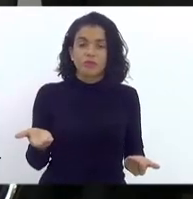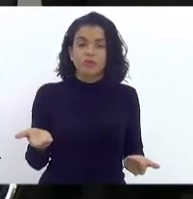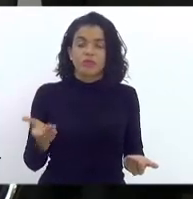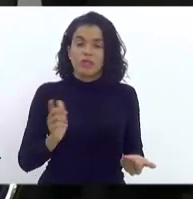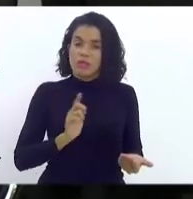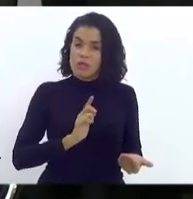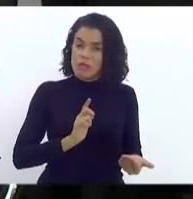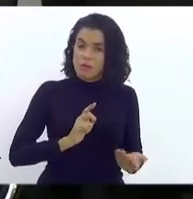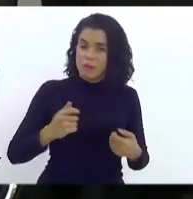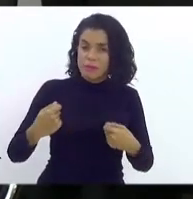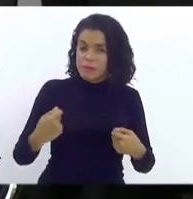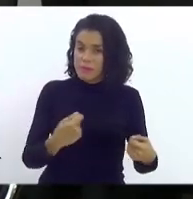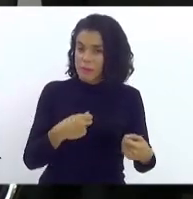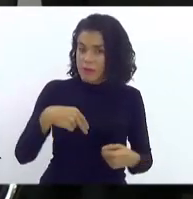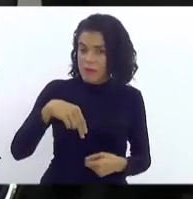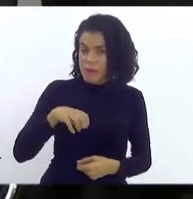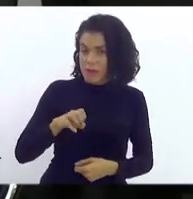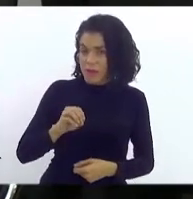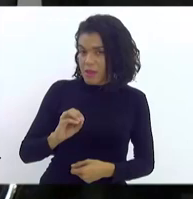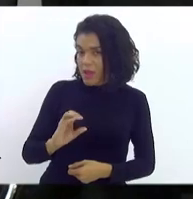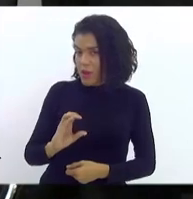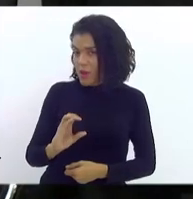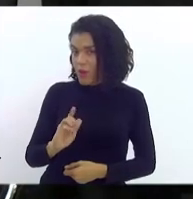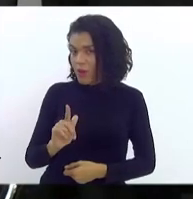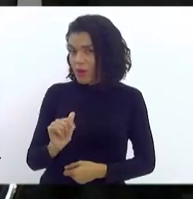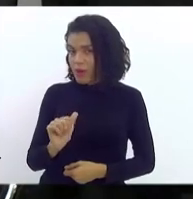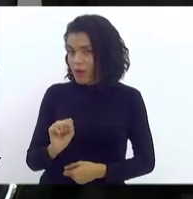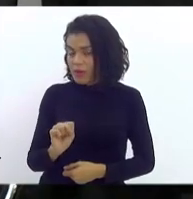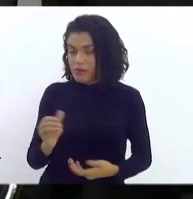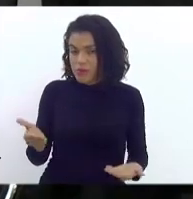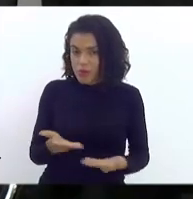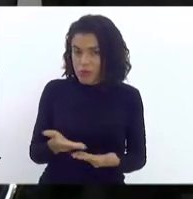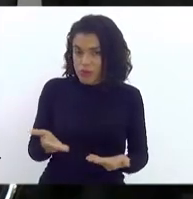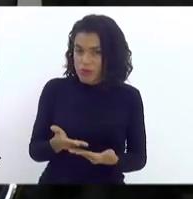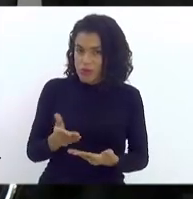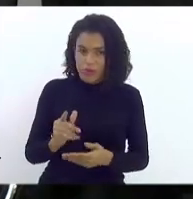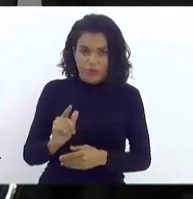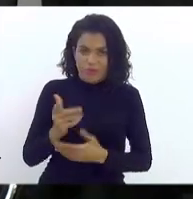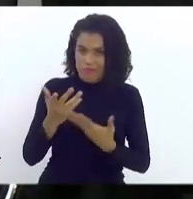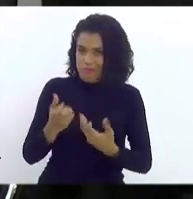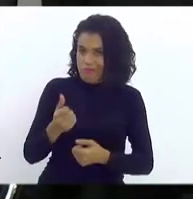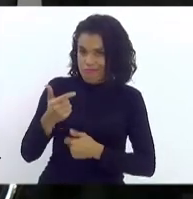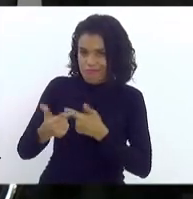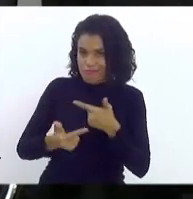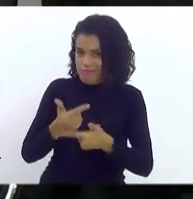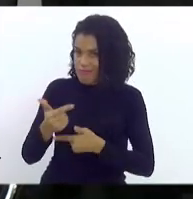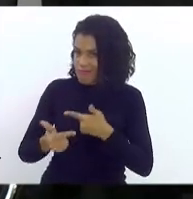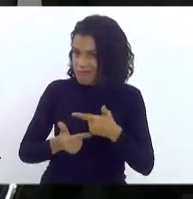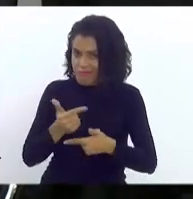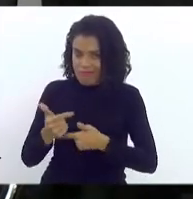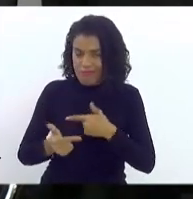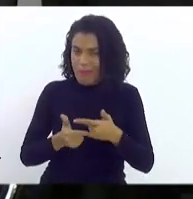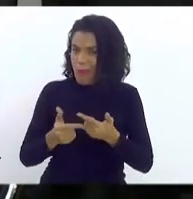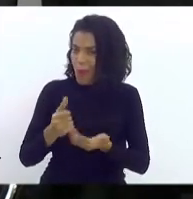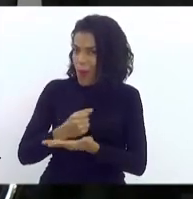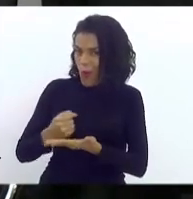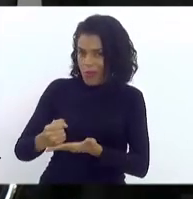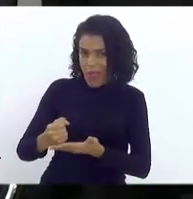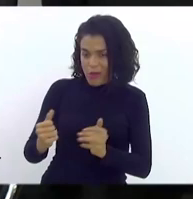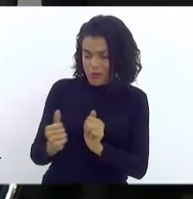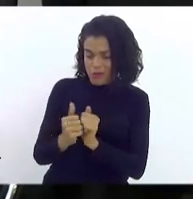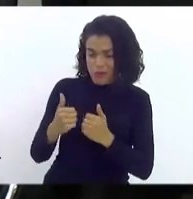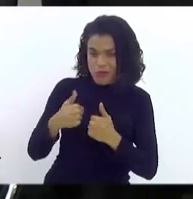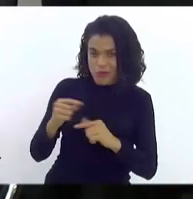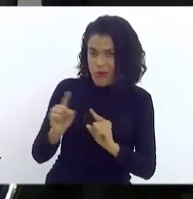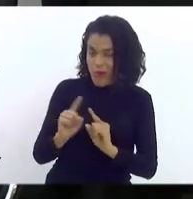Temos que ver, ou seja, a Neogás hoje ela não é ela não faz esse serviço por contrato nosso, né? Ela é